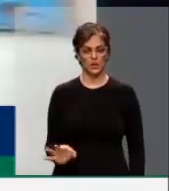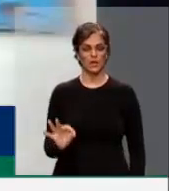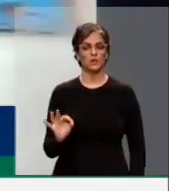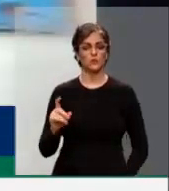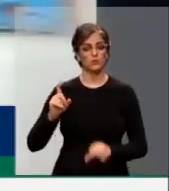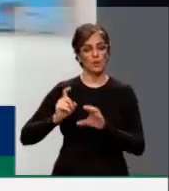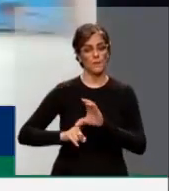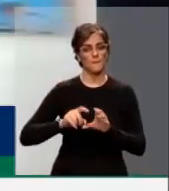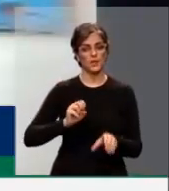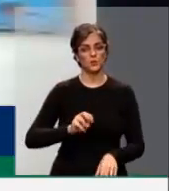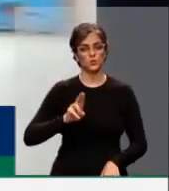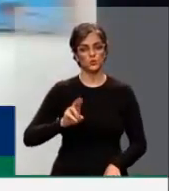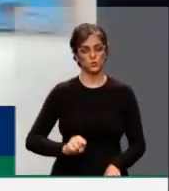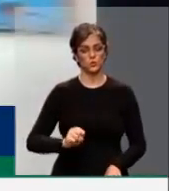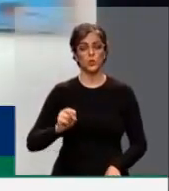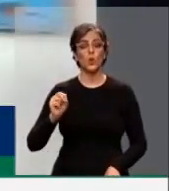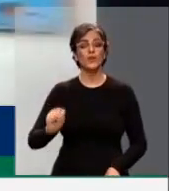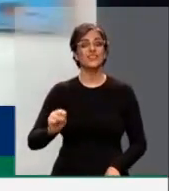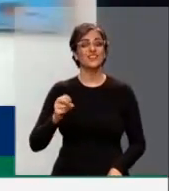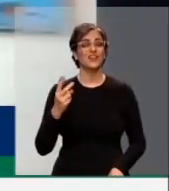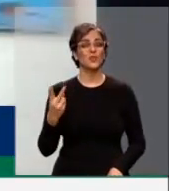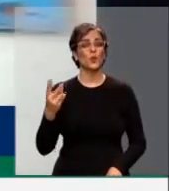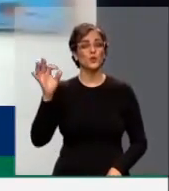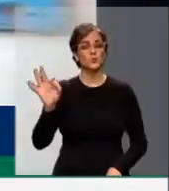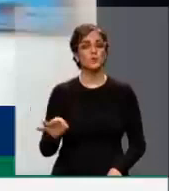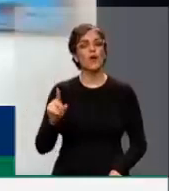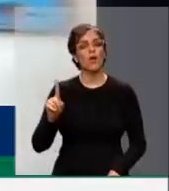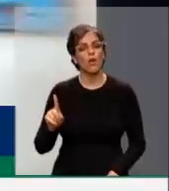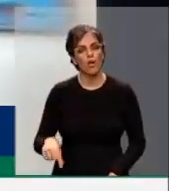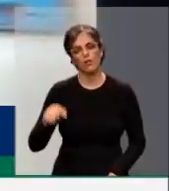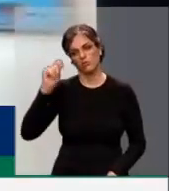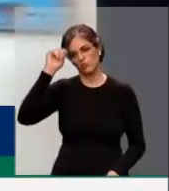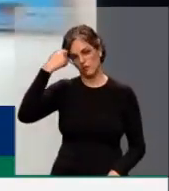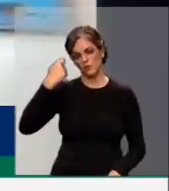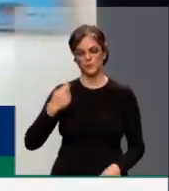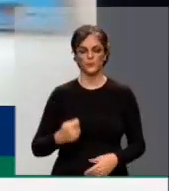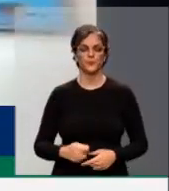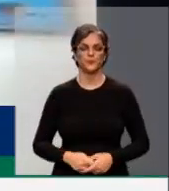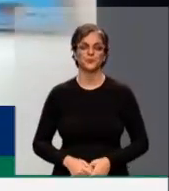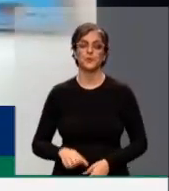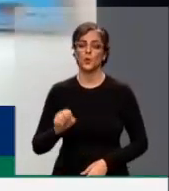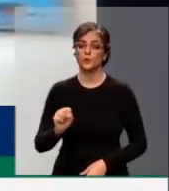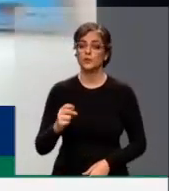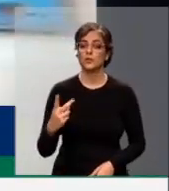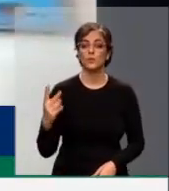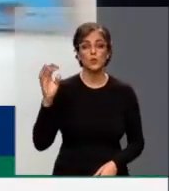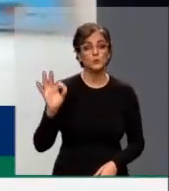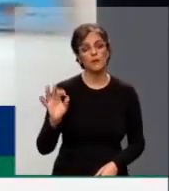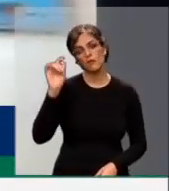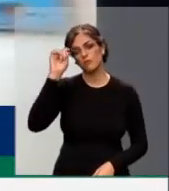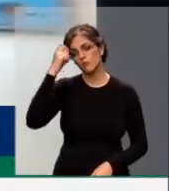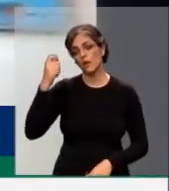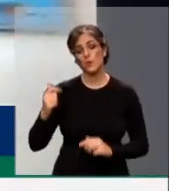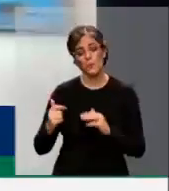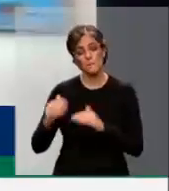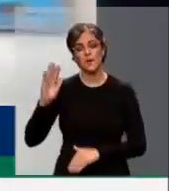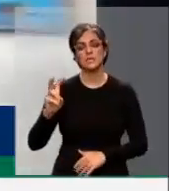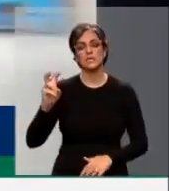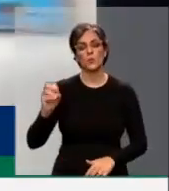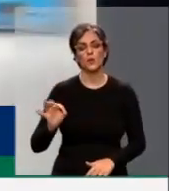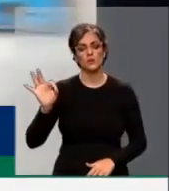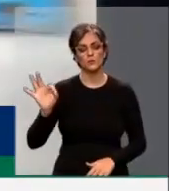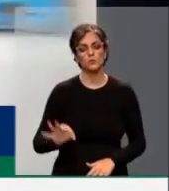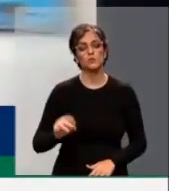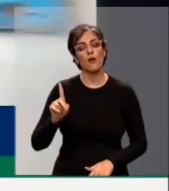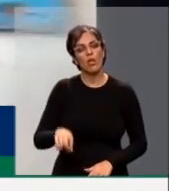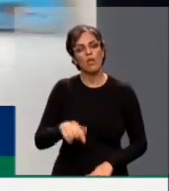dependente, 82% dessa população é população negra. E desses 82%, mais de 50% da população são